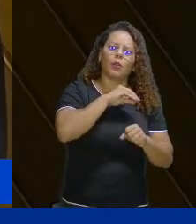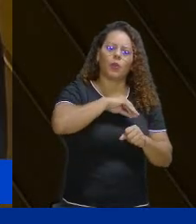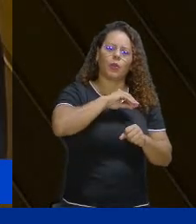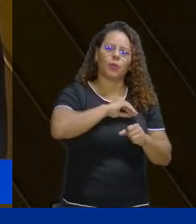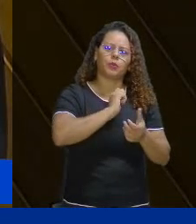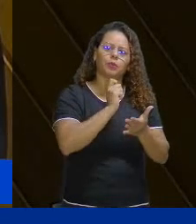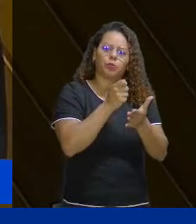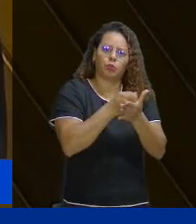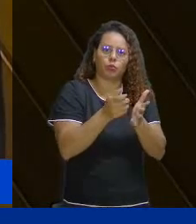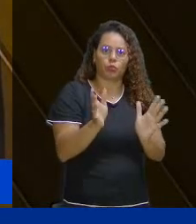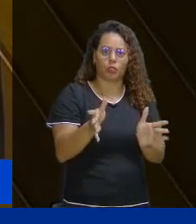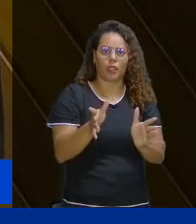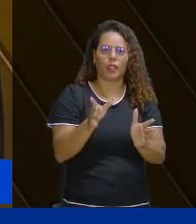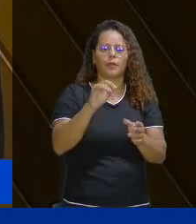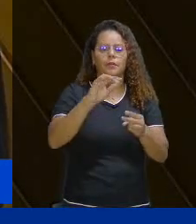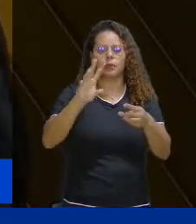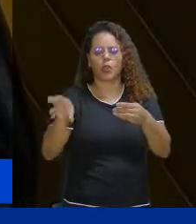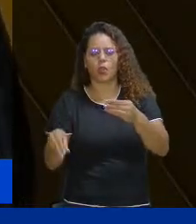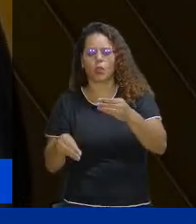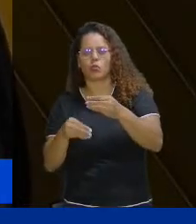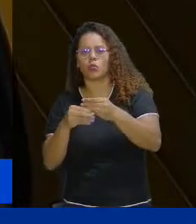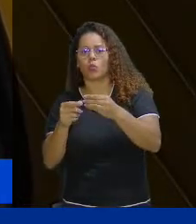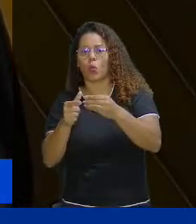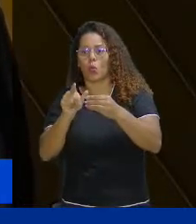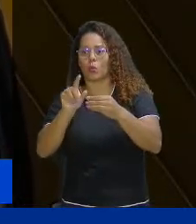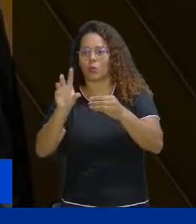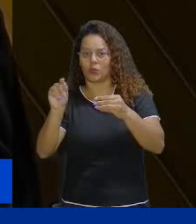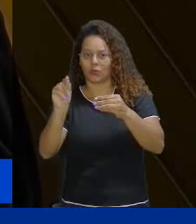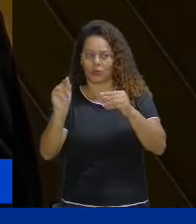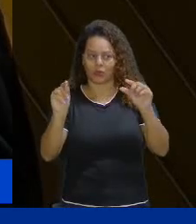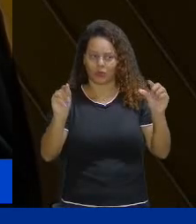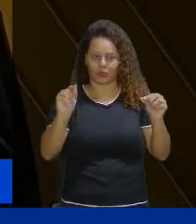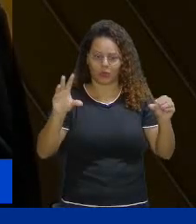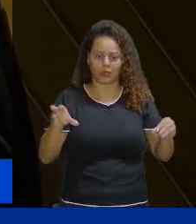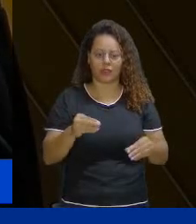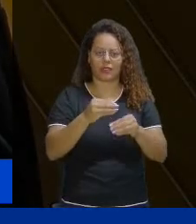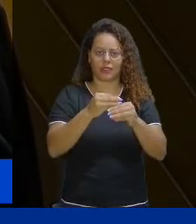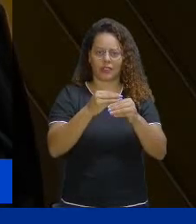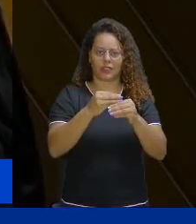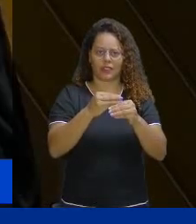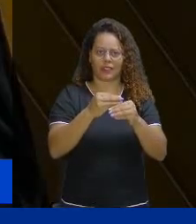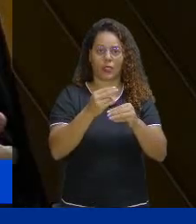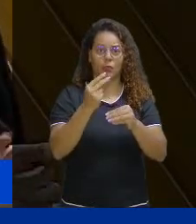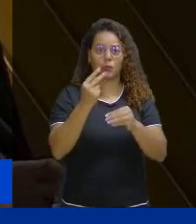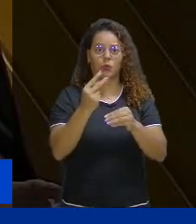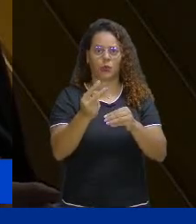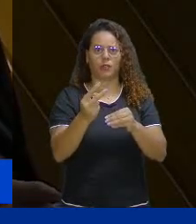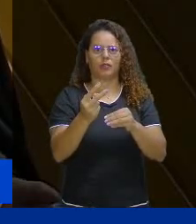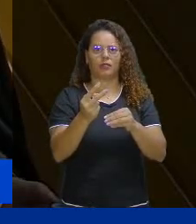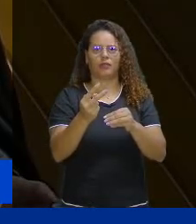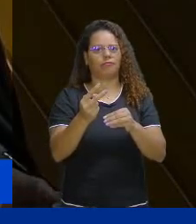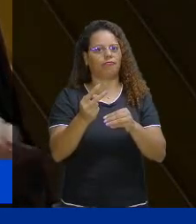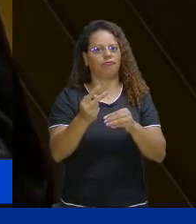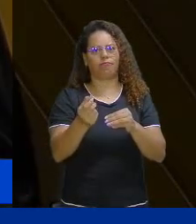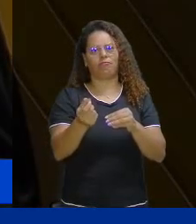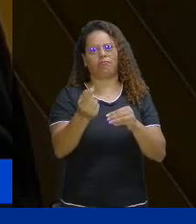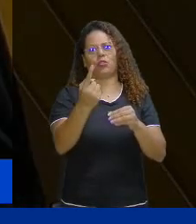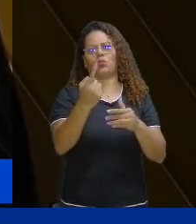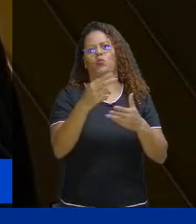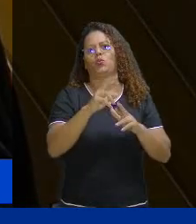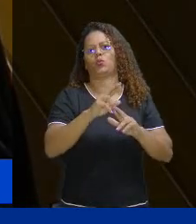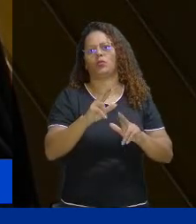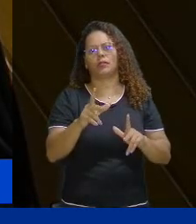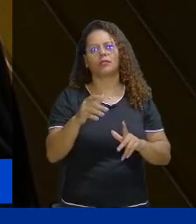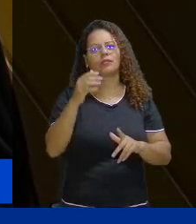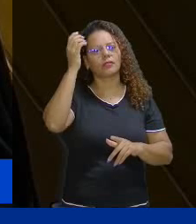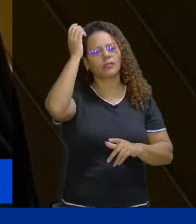a gratificação judiciária ao vencimento básico, estará havendo bis in idem. Ou seja, é um absurdo completo a interpretação